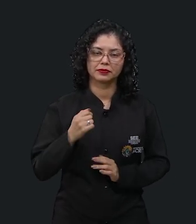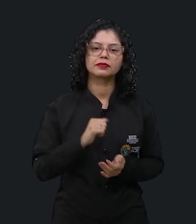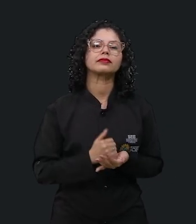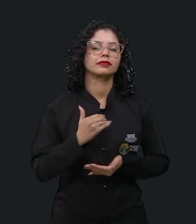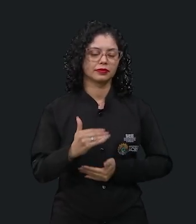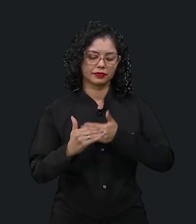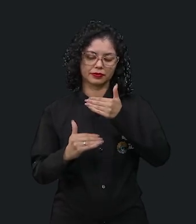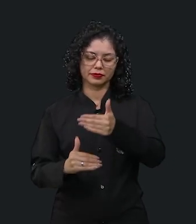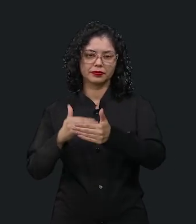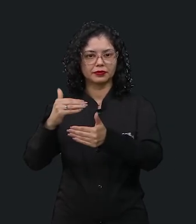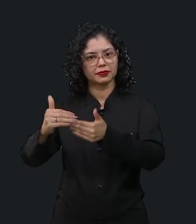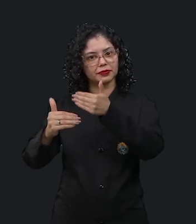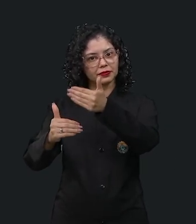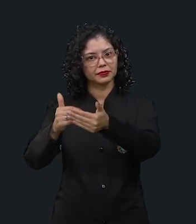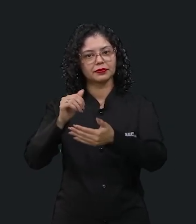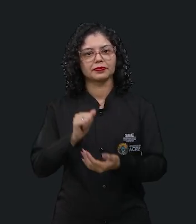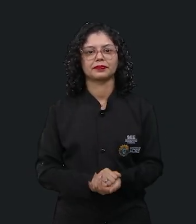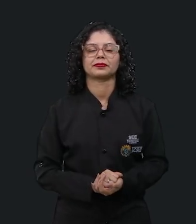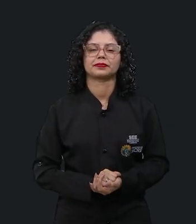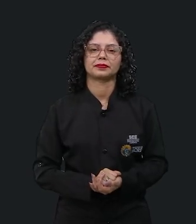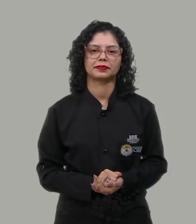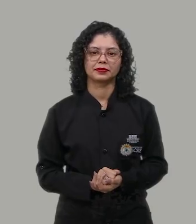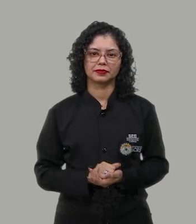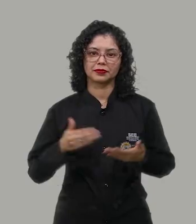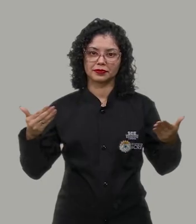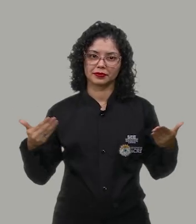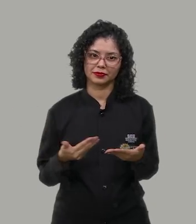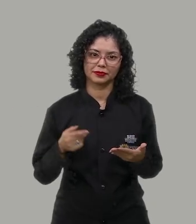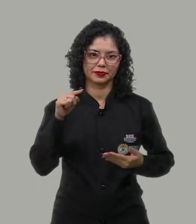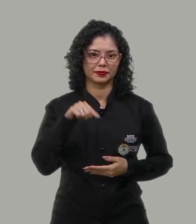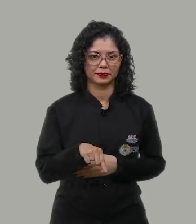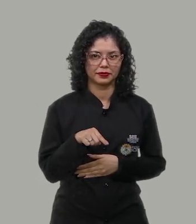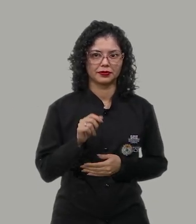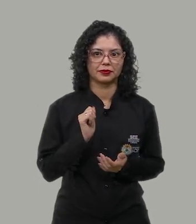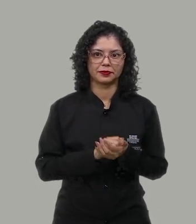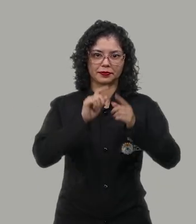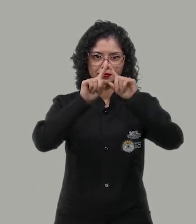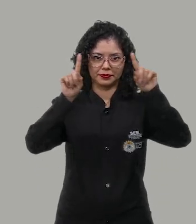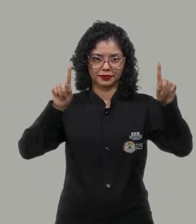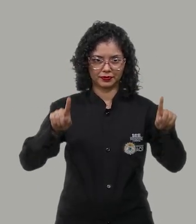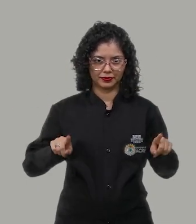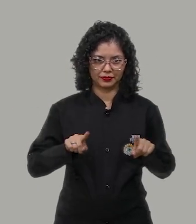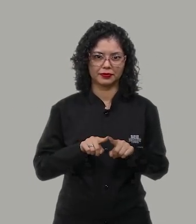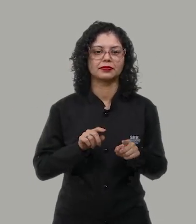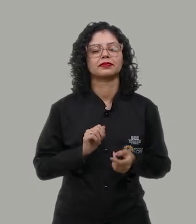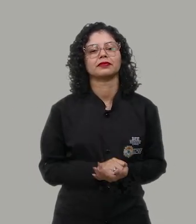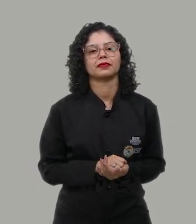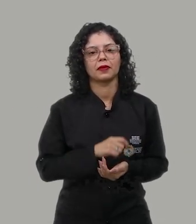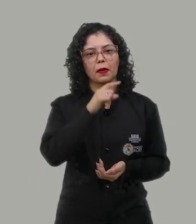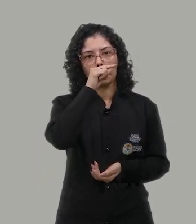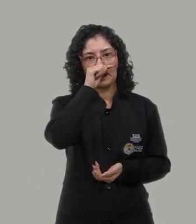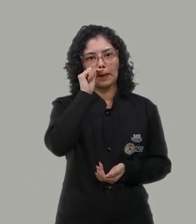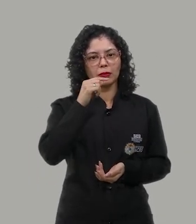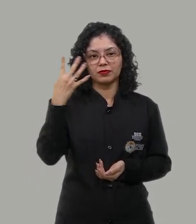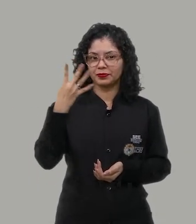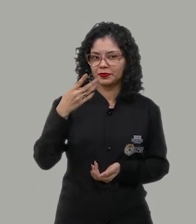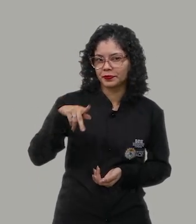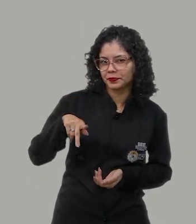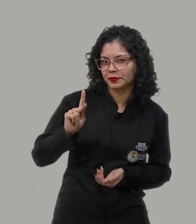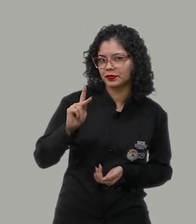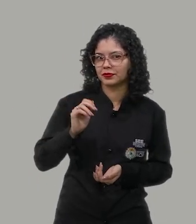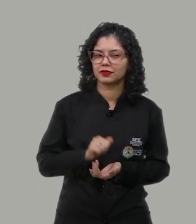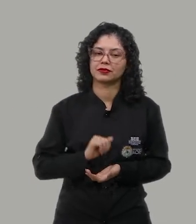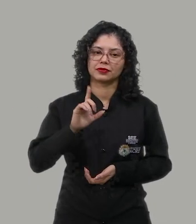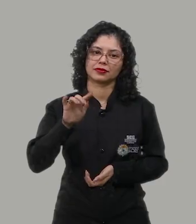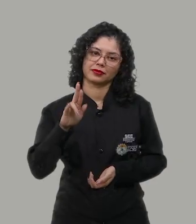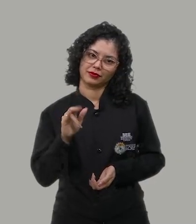quê? Toda uma evolução, né? Até a gente chegar aqui, ó, na TV Full HD, TV 4K, TV